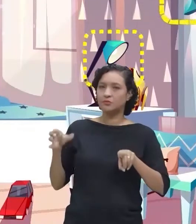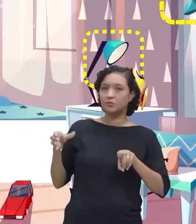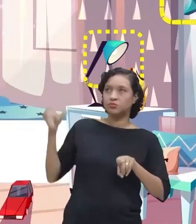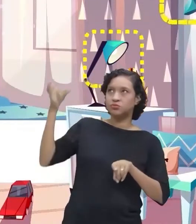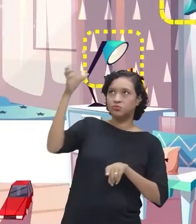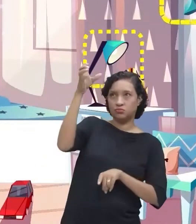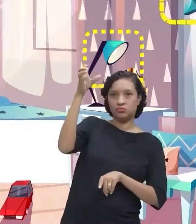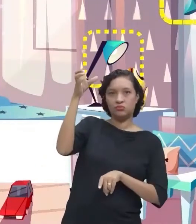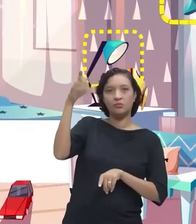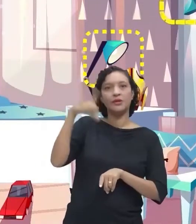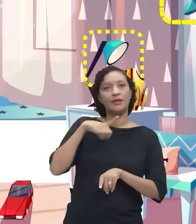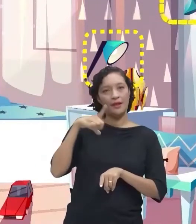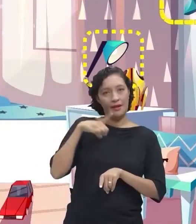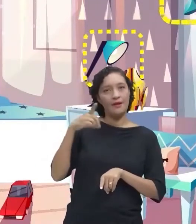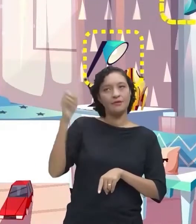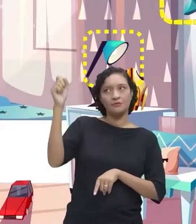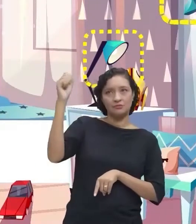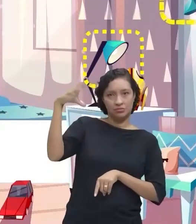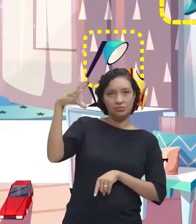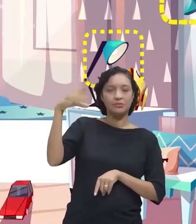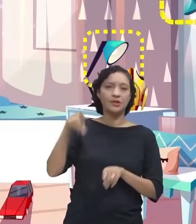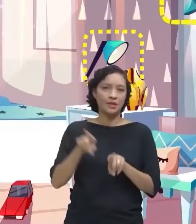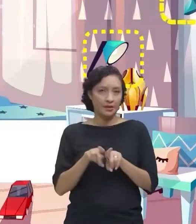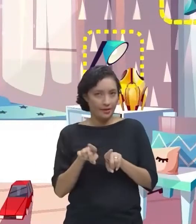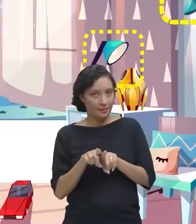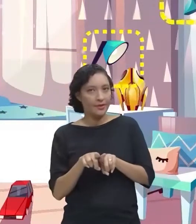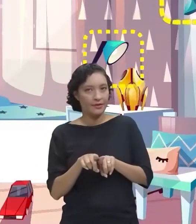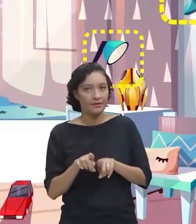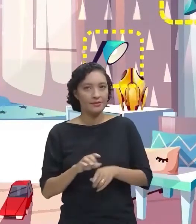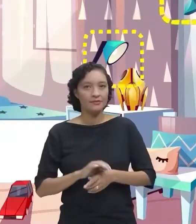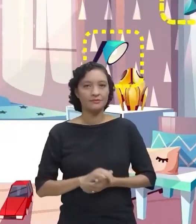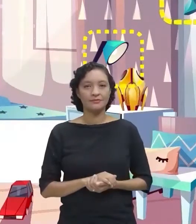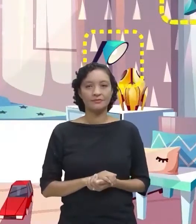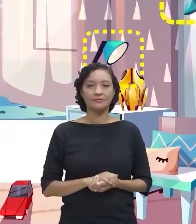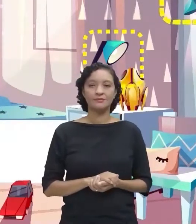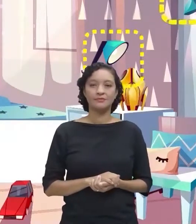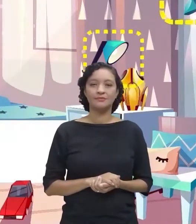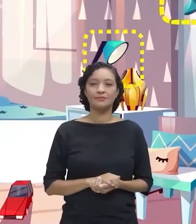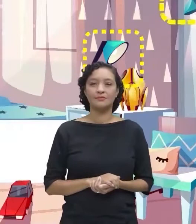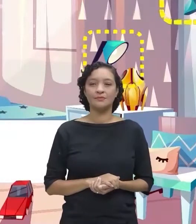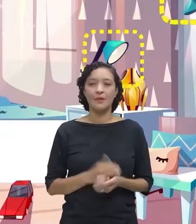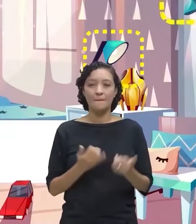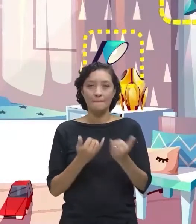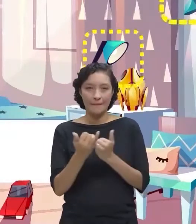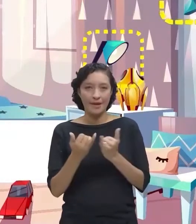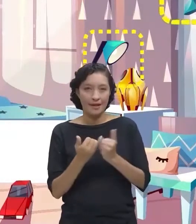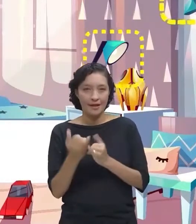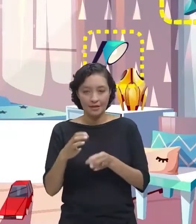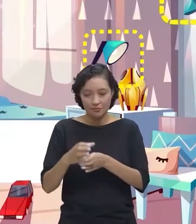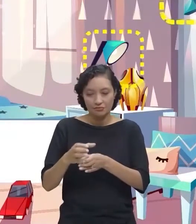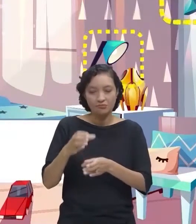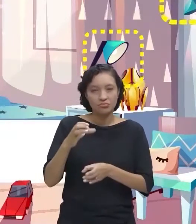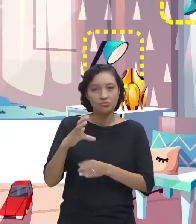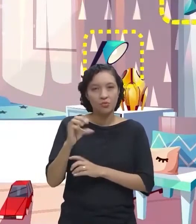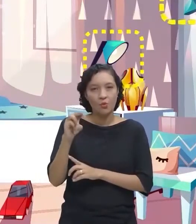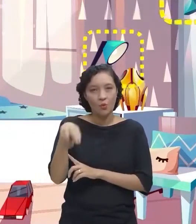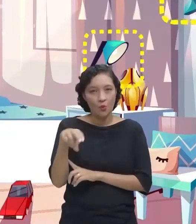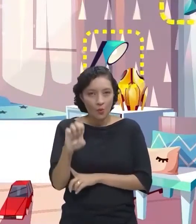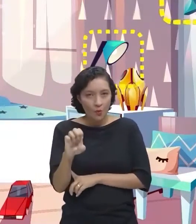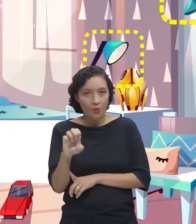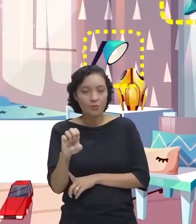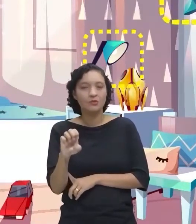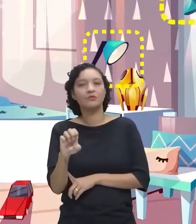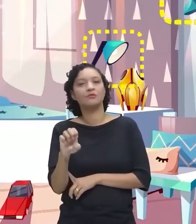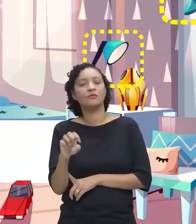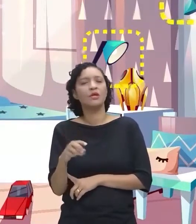a luminária, estão vendo? Tem forma de quê? De cone. E cilindro? Onde é que vocês